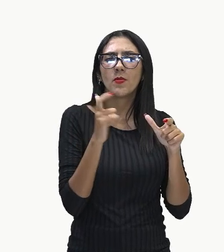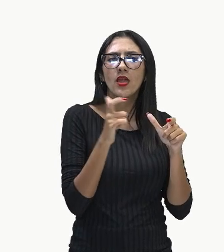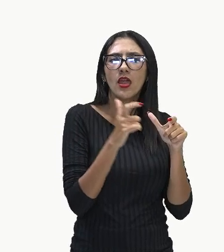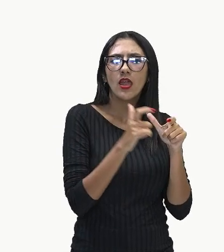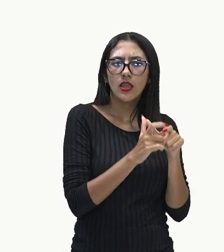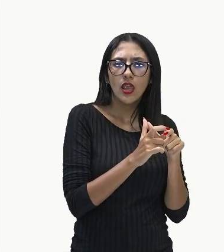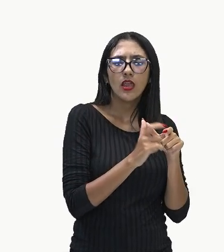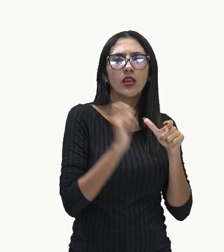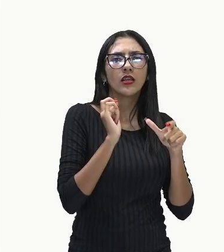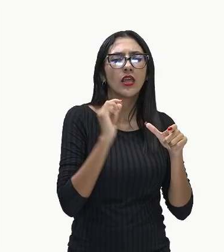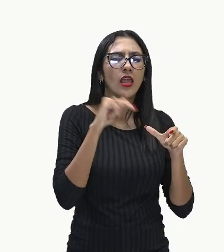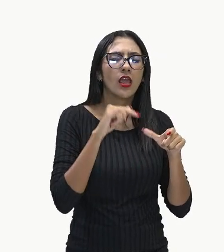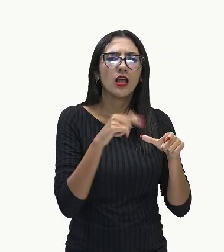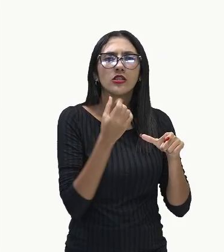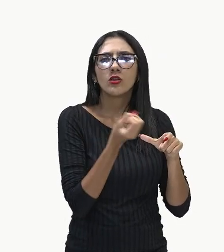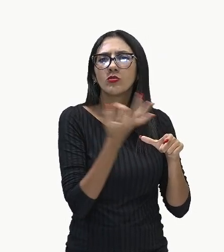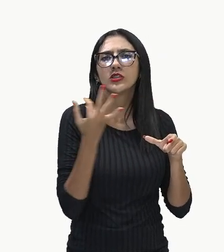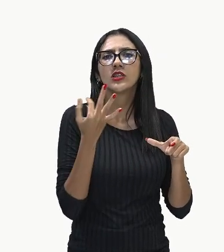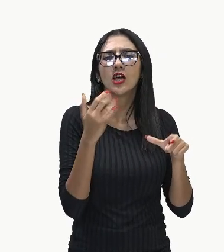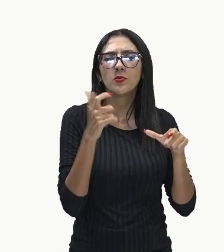Então, aqui a minha amostra